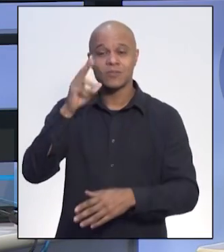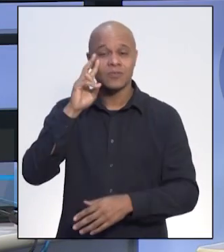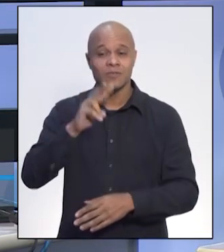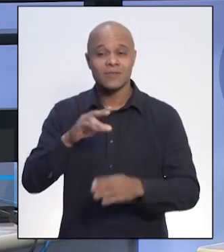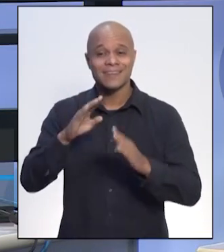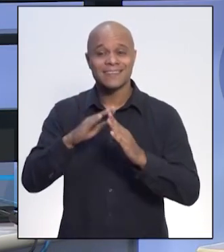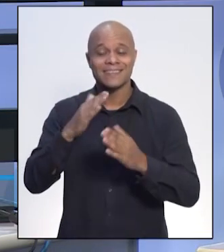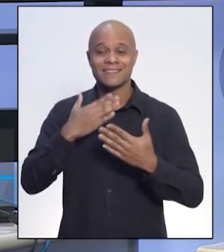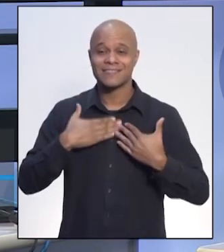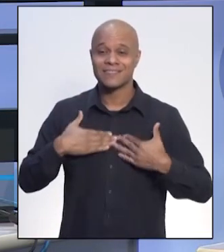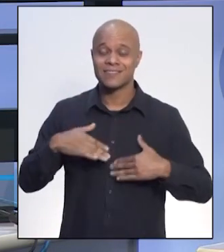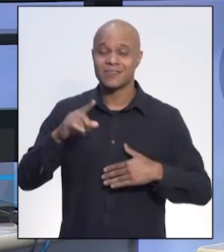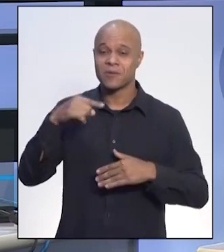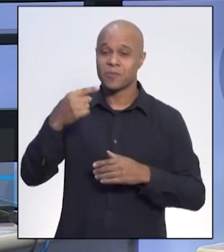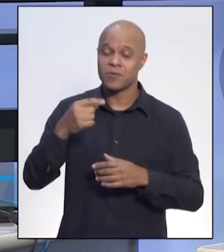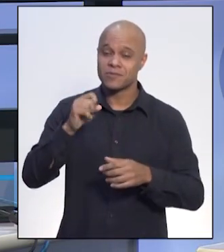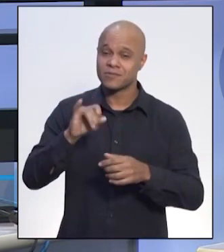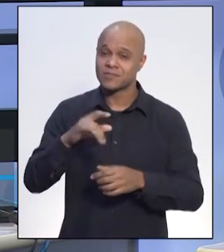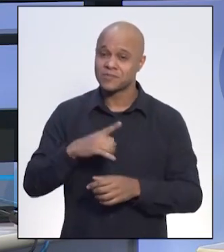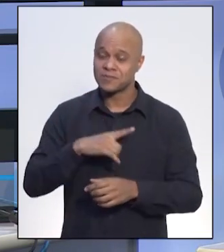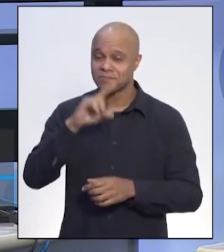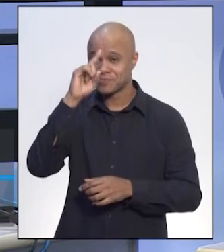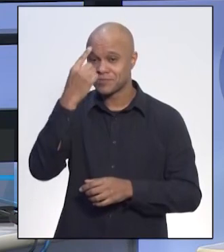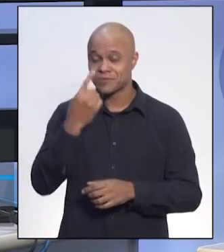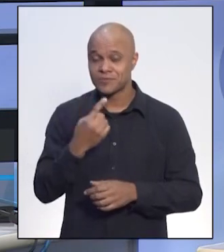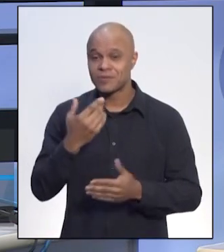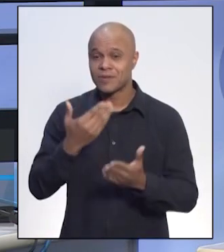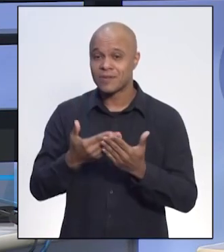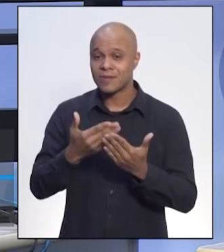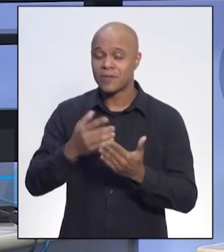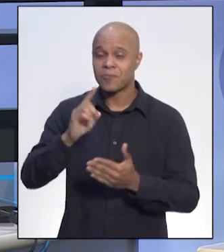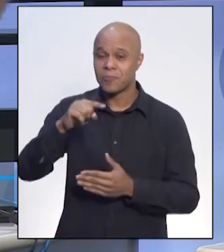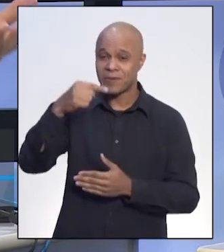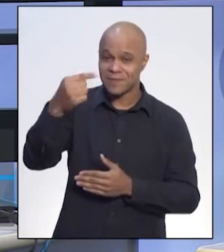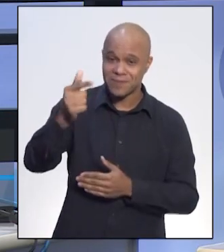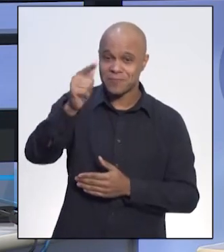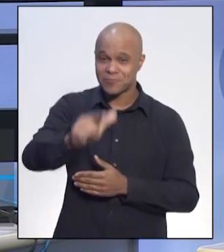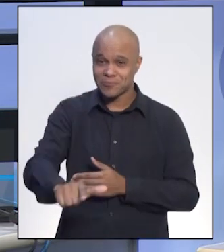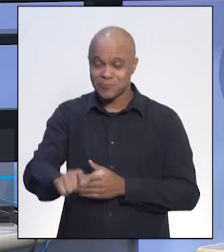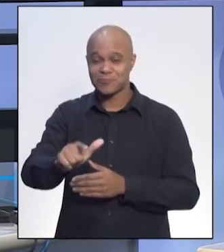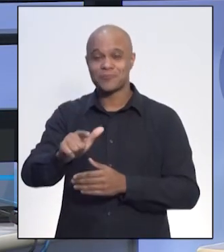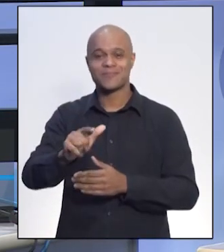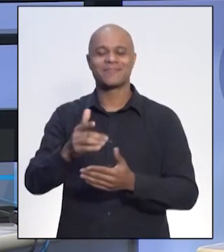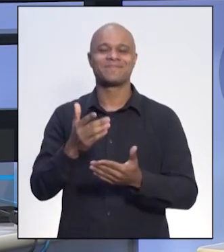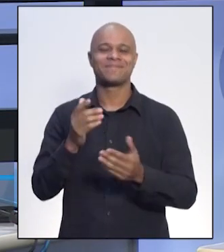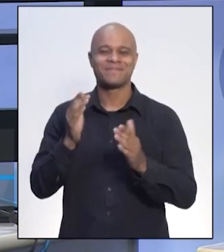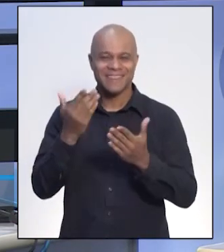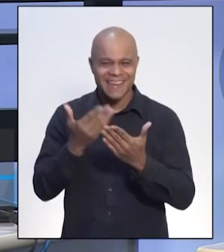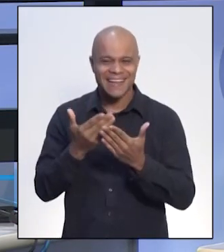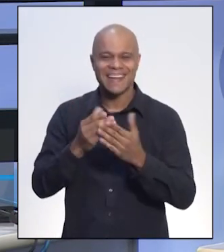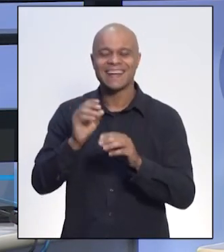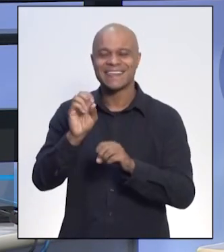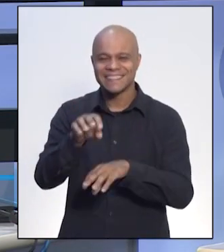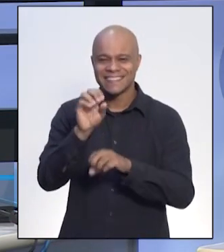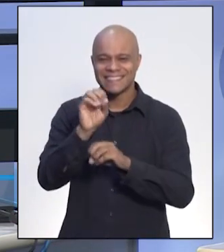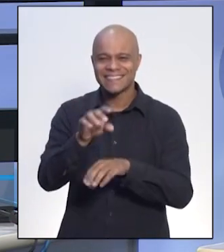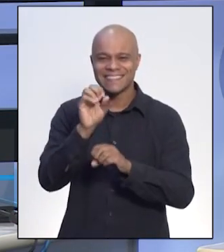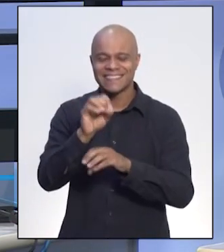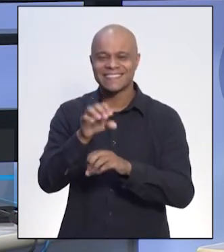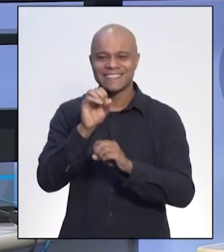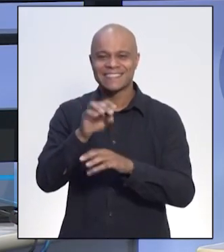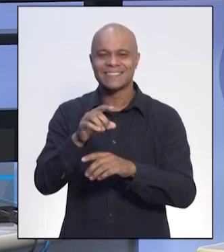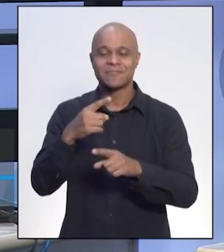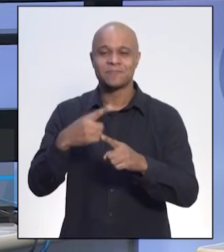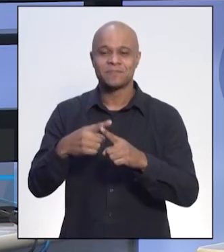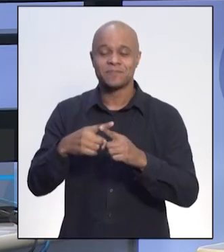Se tiver alguma dúvida na próxima aula, com certeza a gente vai dar continuidade nas ligações químicas, né? E com certeza nós iremos voltar um pouco mais à ligação